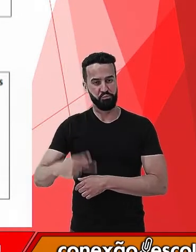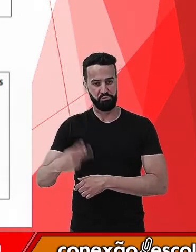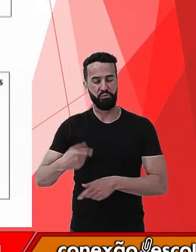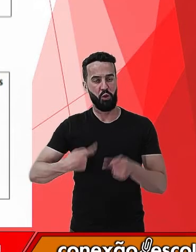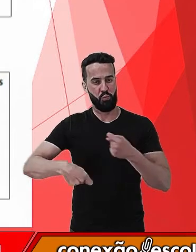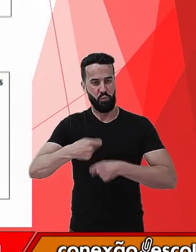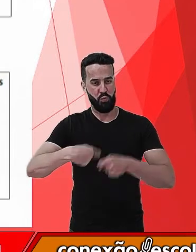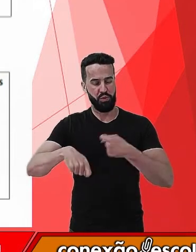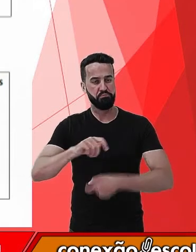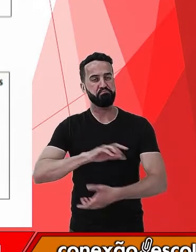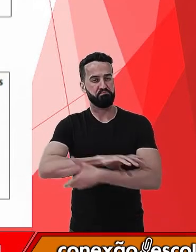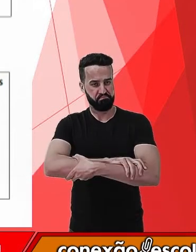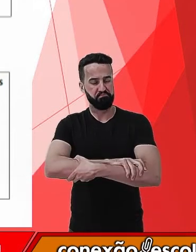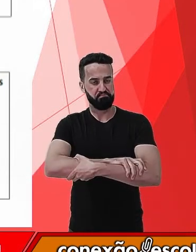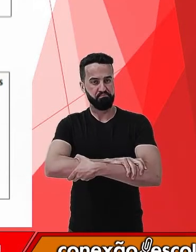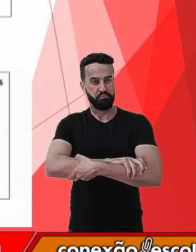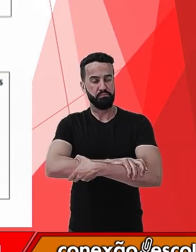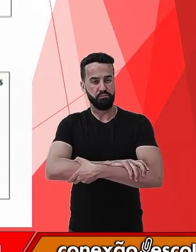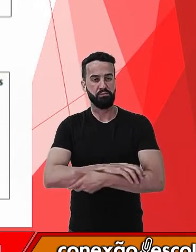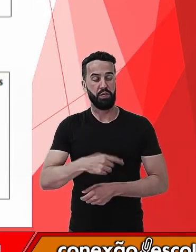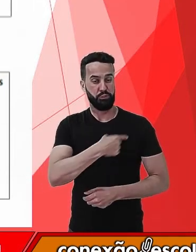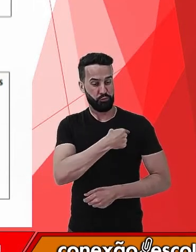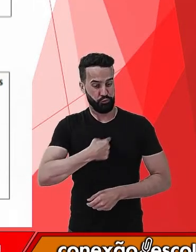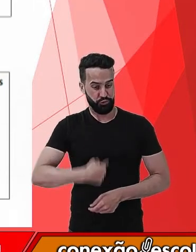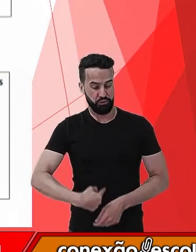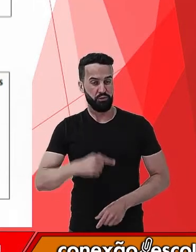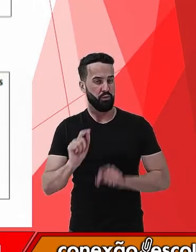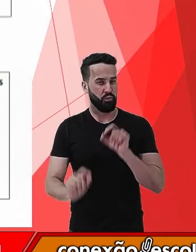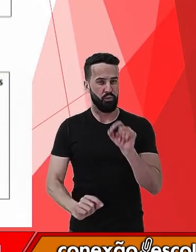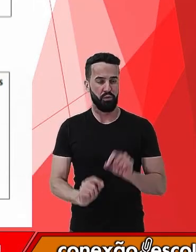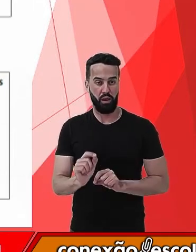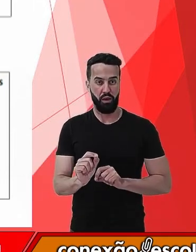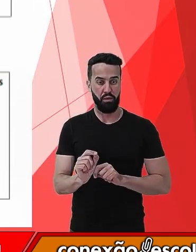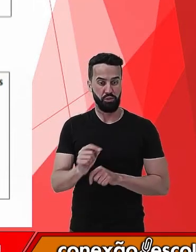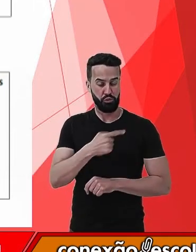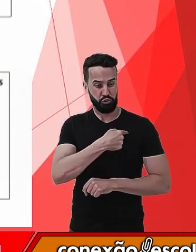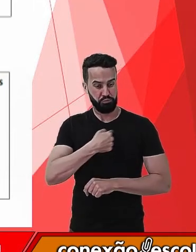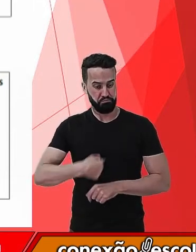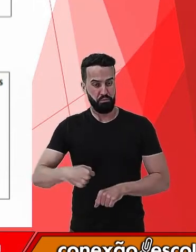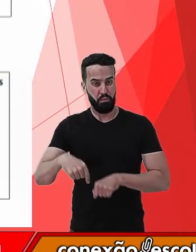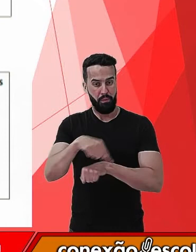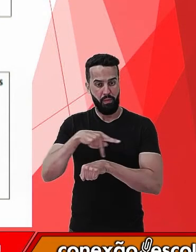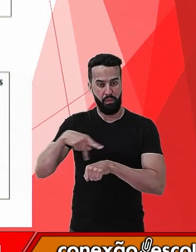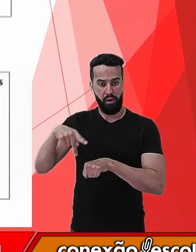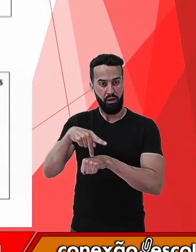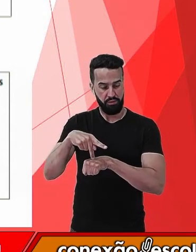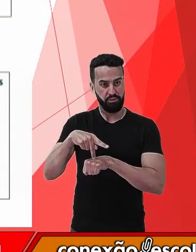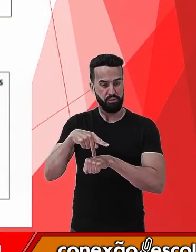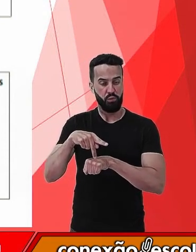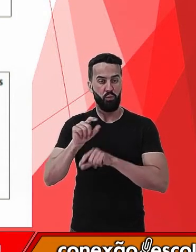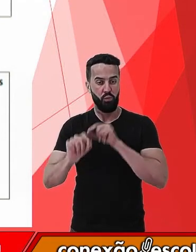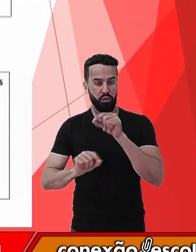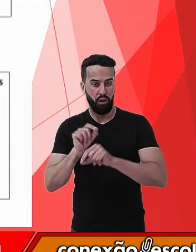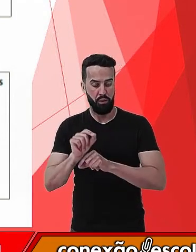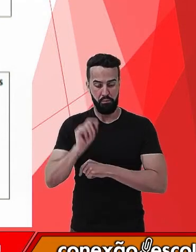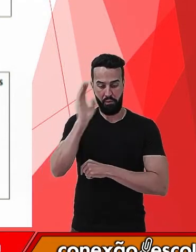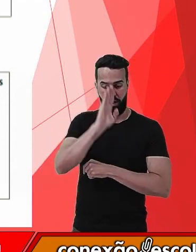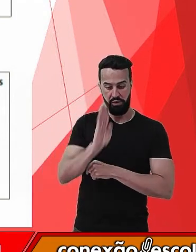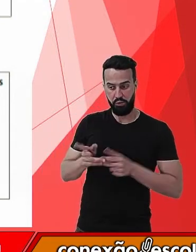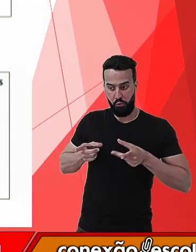TCL e a Lenovo, foram adquiridas por empresas chinesas. A TCL fabrica aparelhos